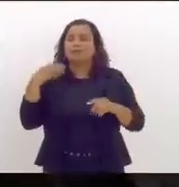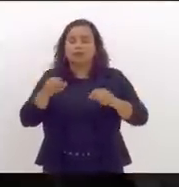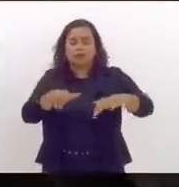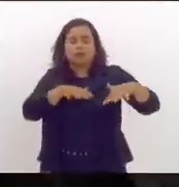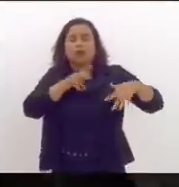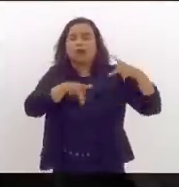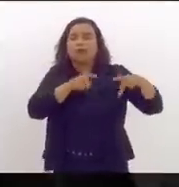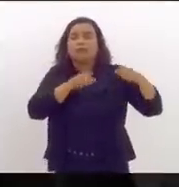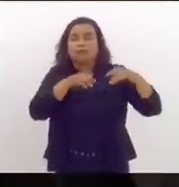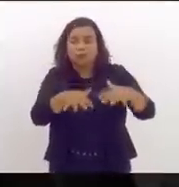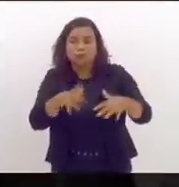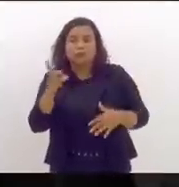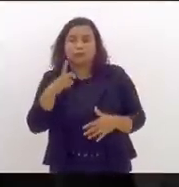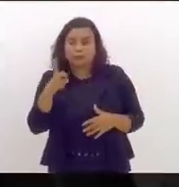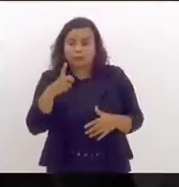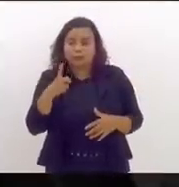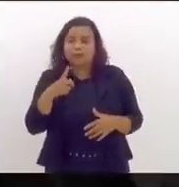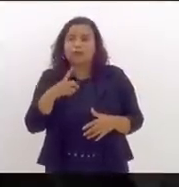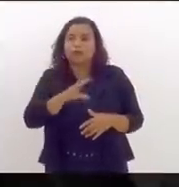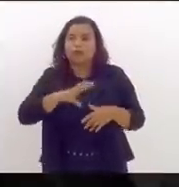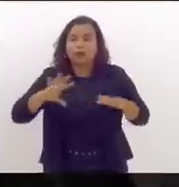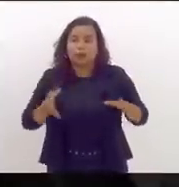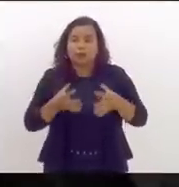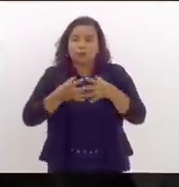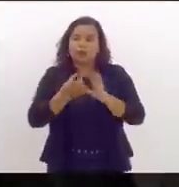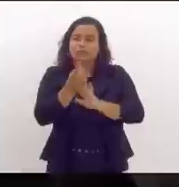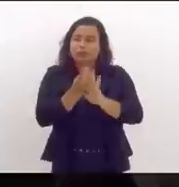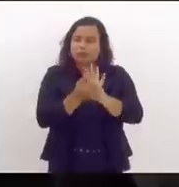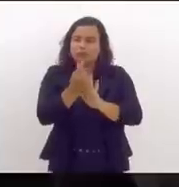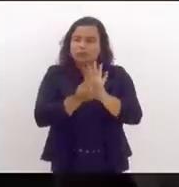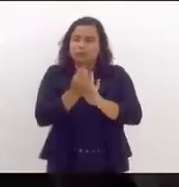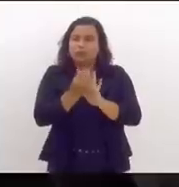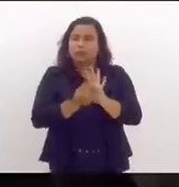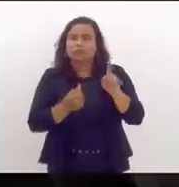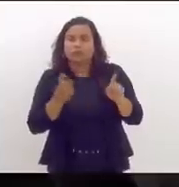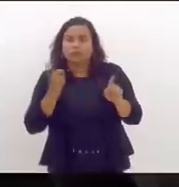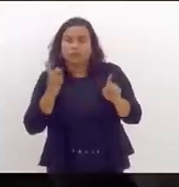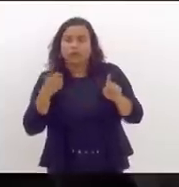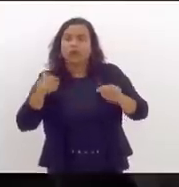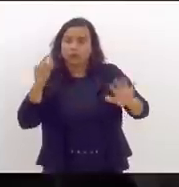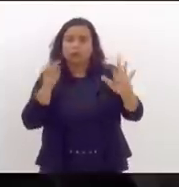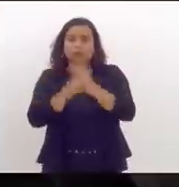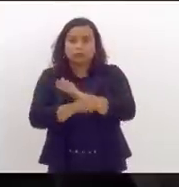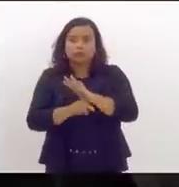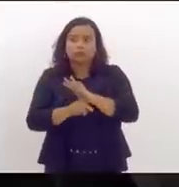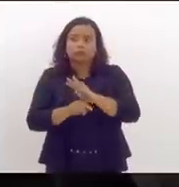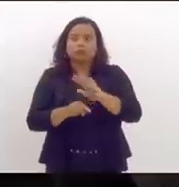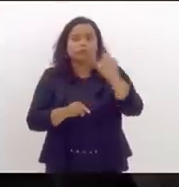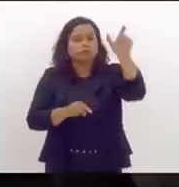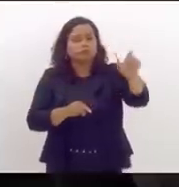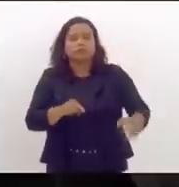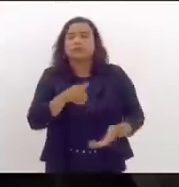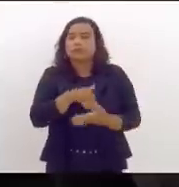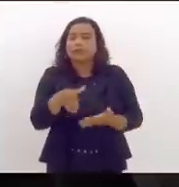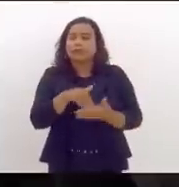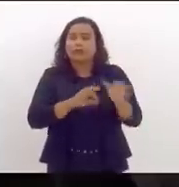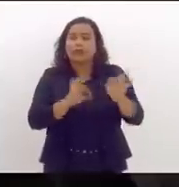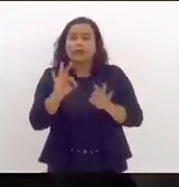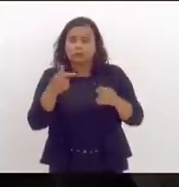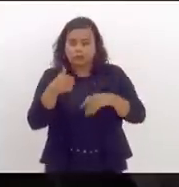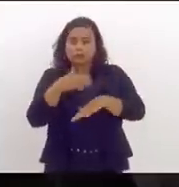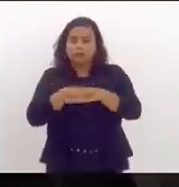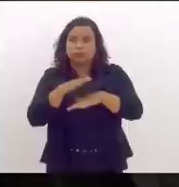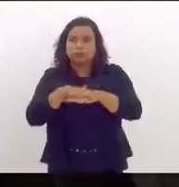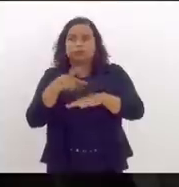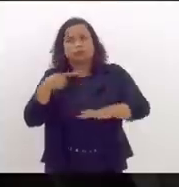pública a senhora Presidente na comissão de orçamento eu perguntei ao secretário de planejamento